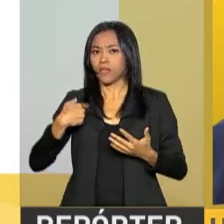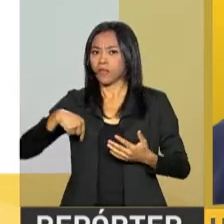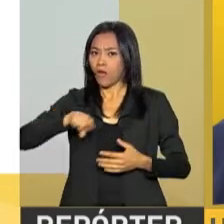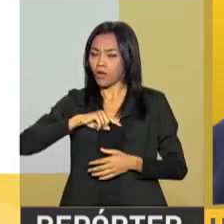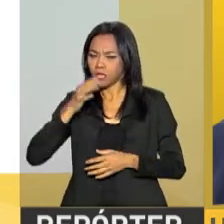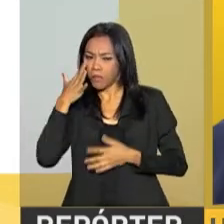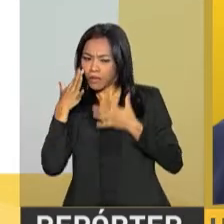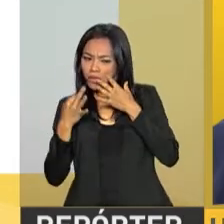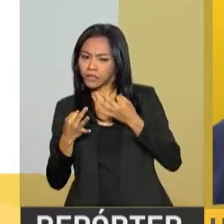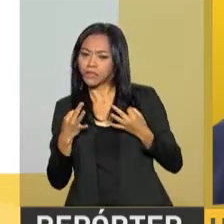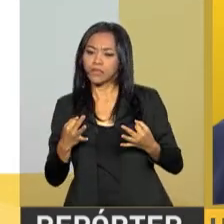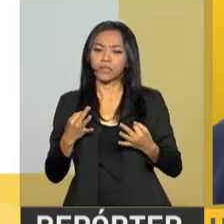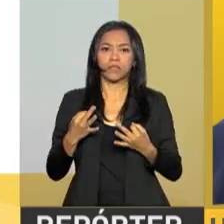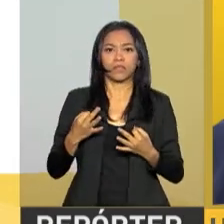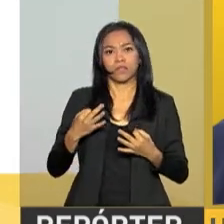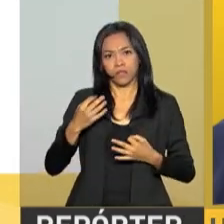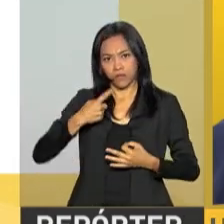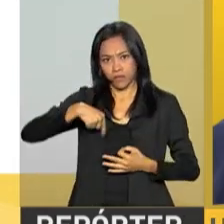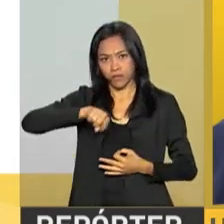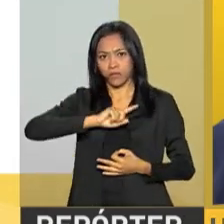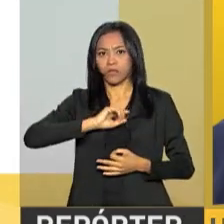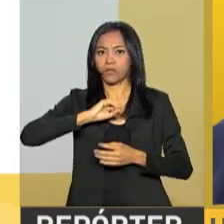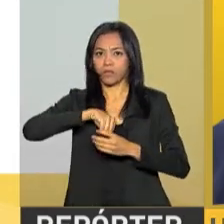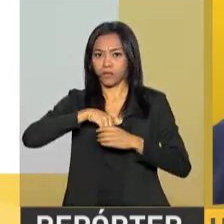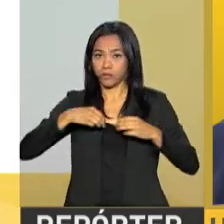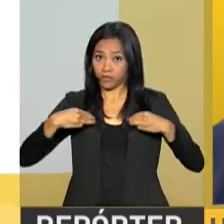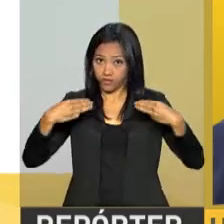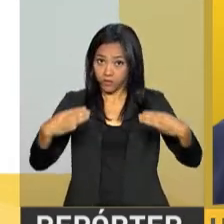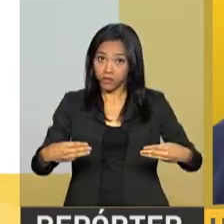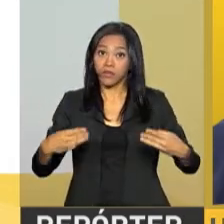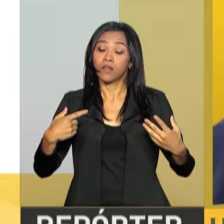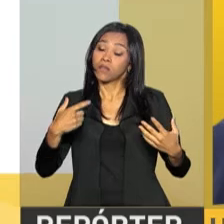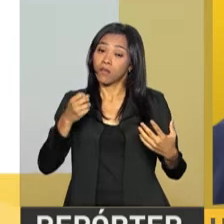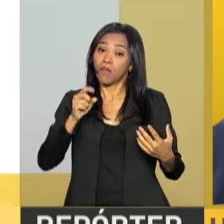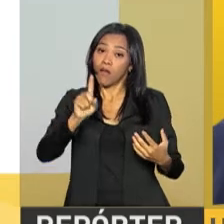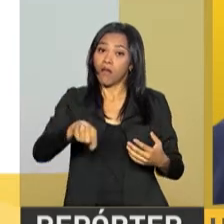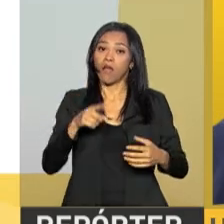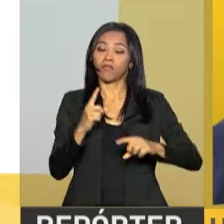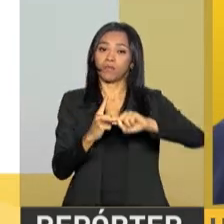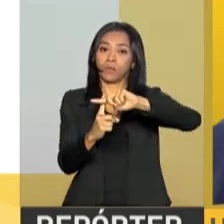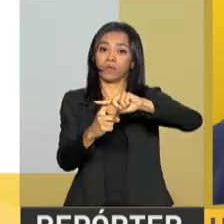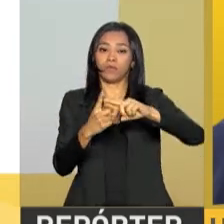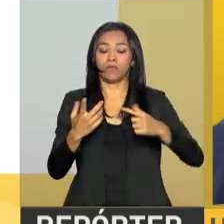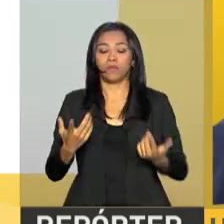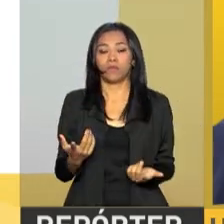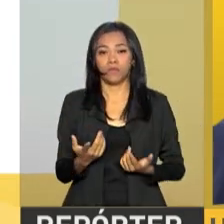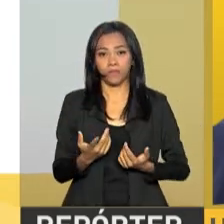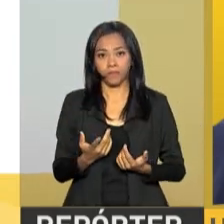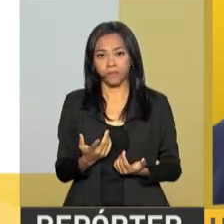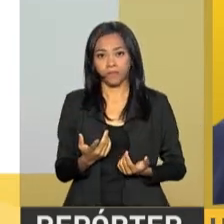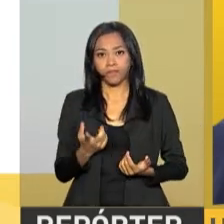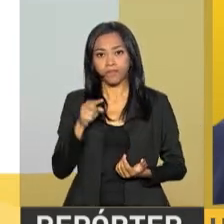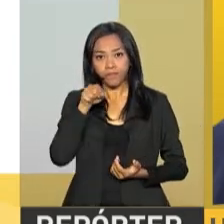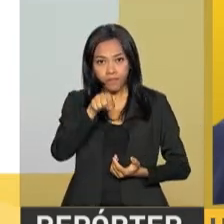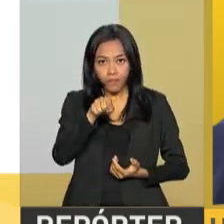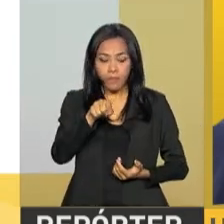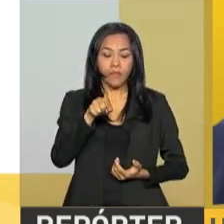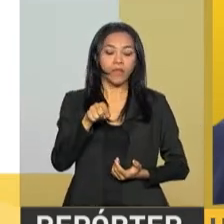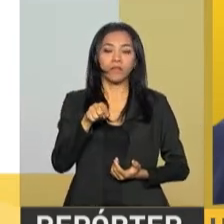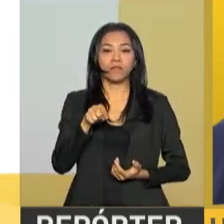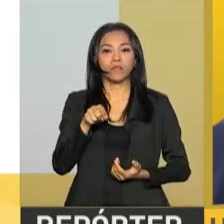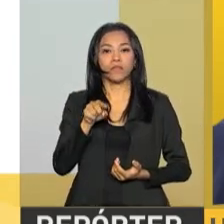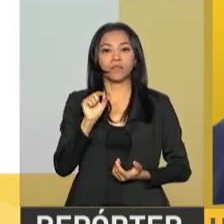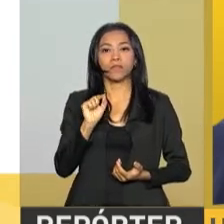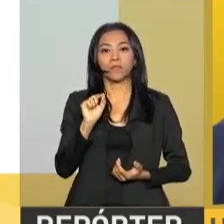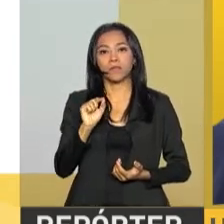conversamos bastante hoje então foi bastante positivo e se esta